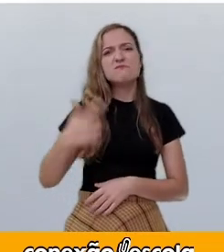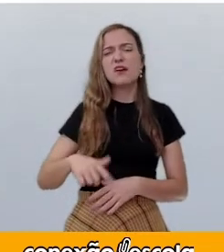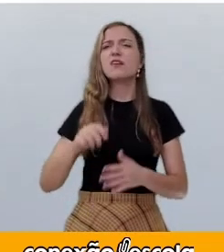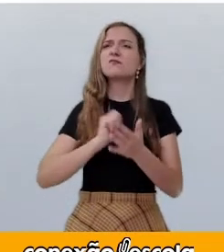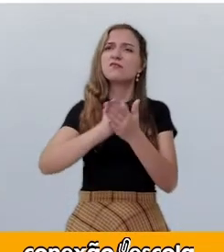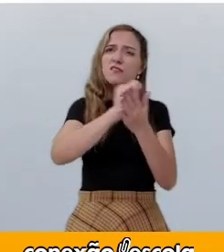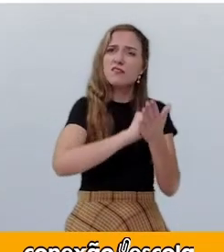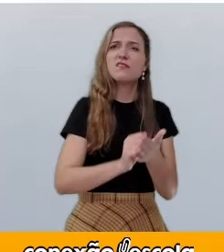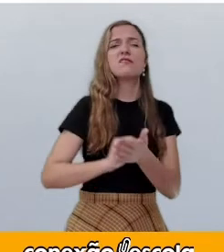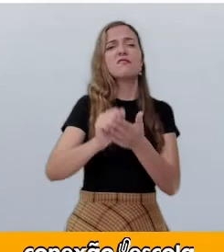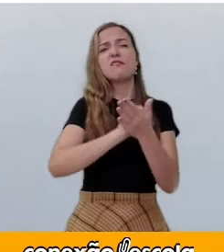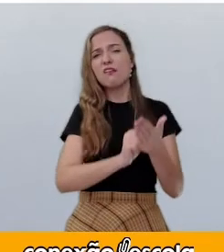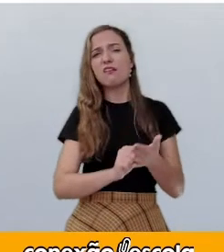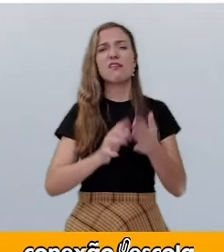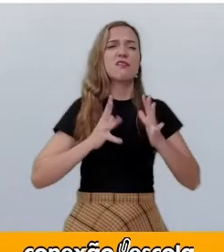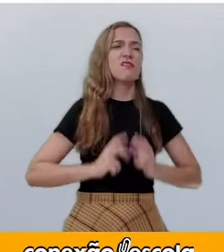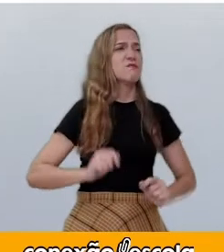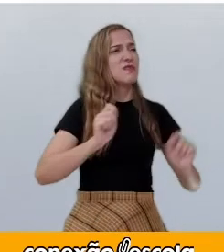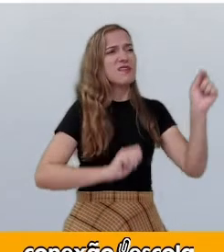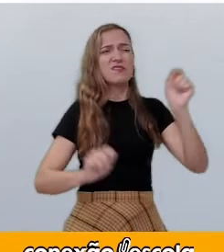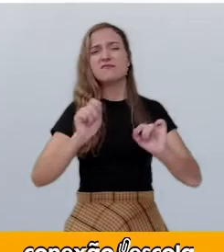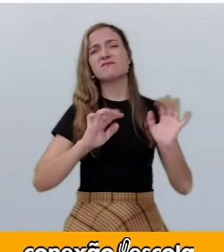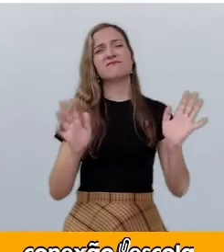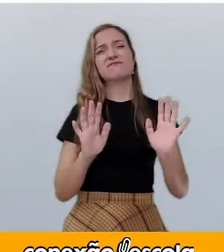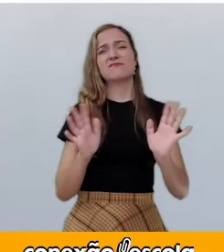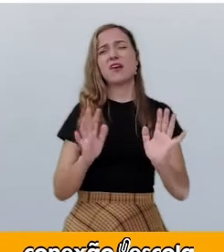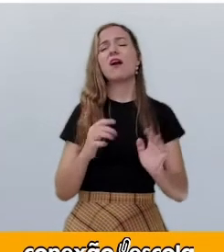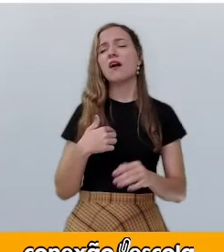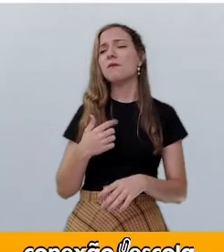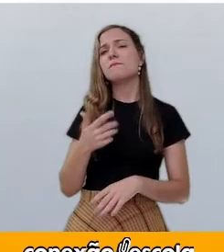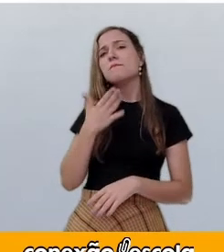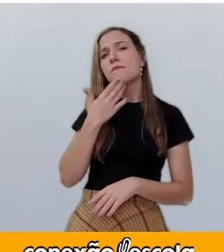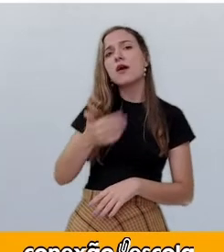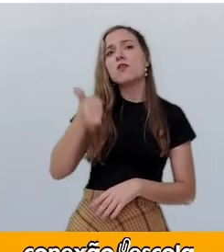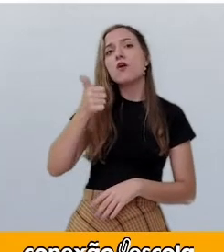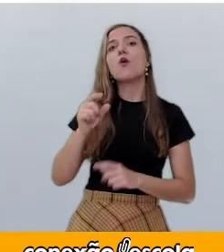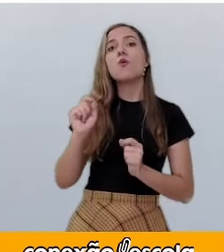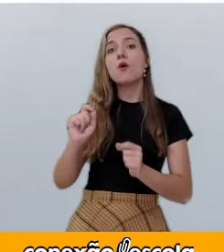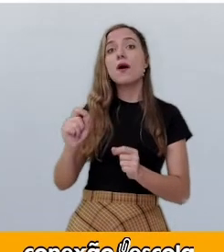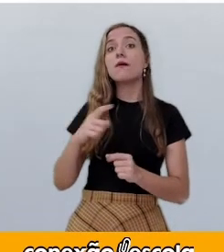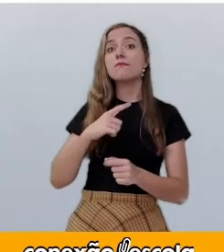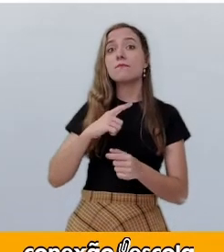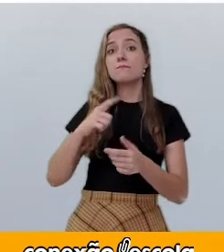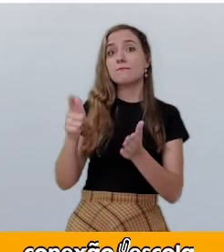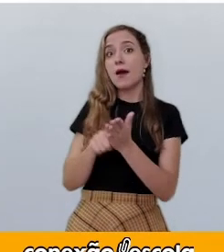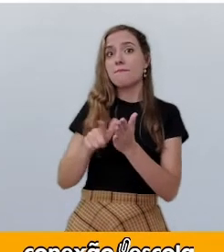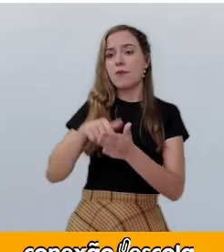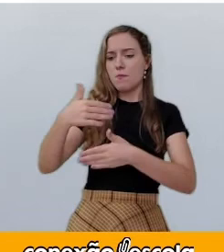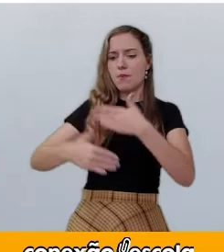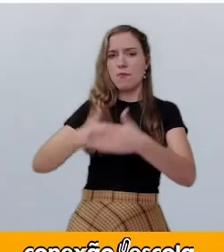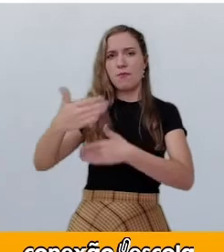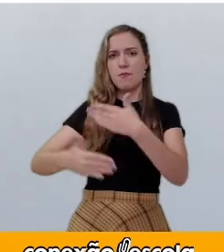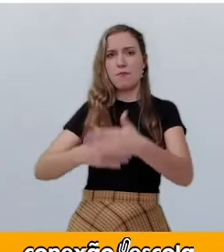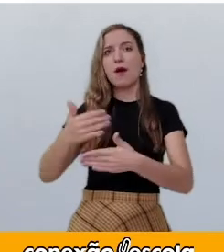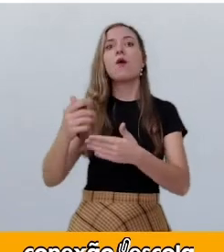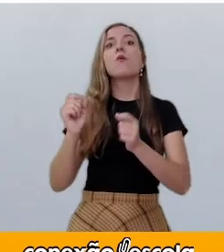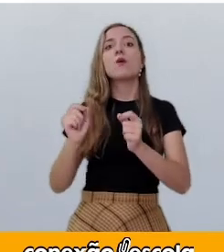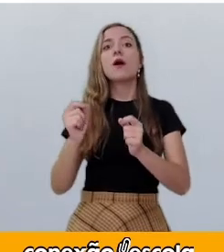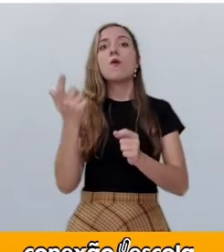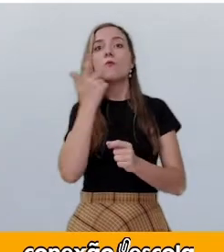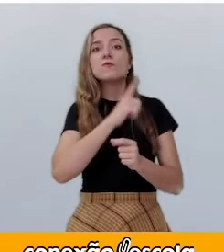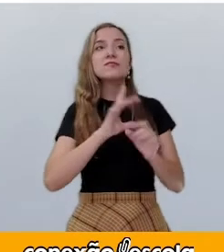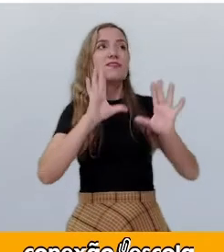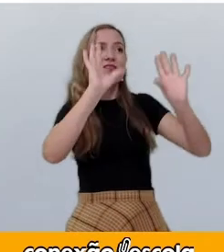lavando tudo e como alternativa comprou um rolo de papel que grudava na